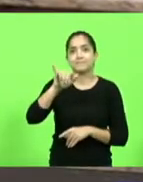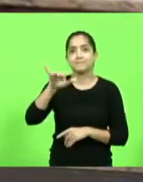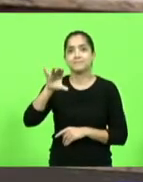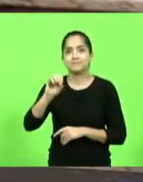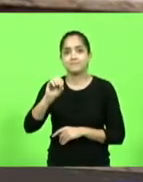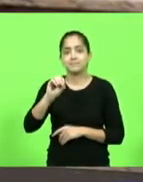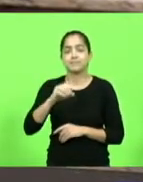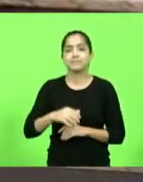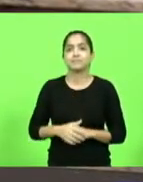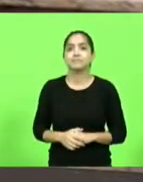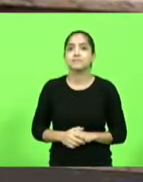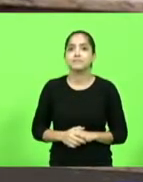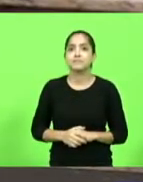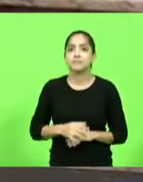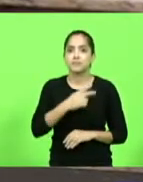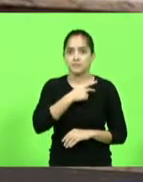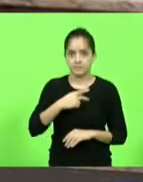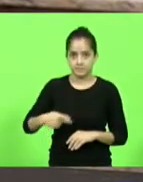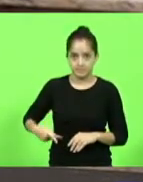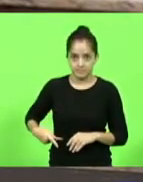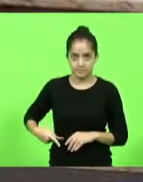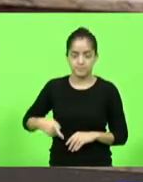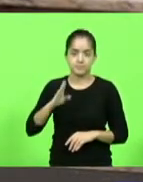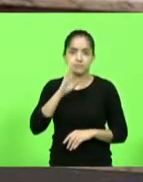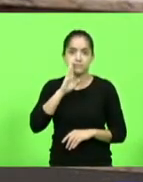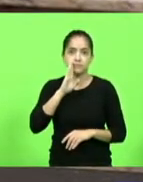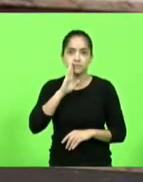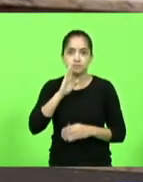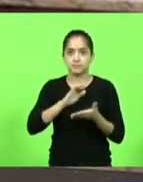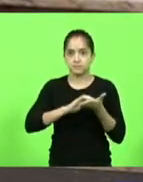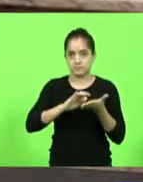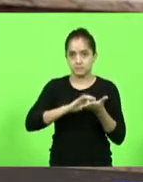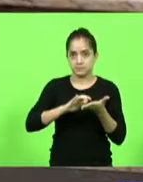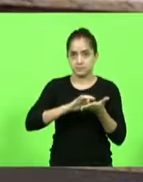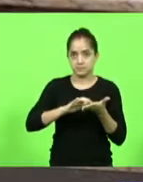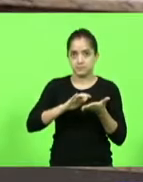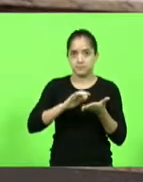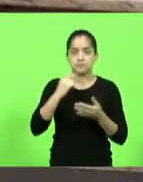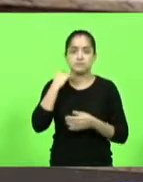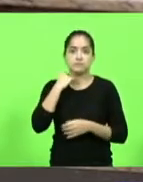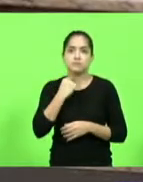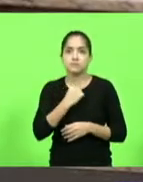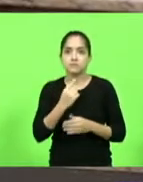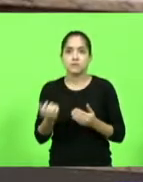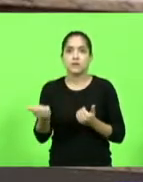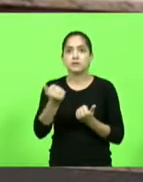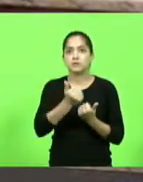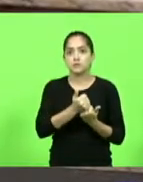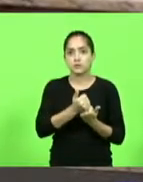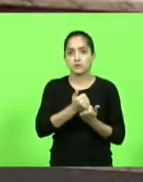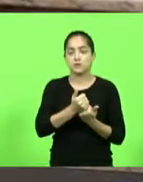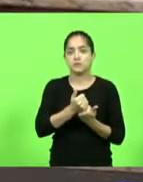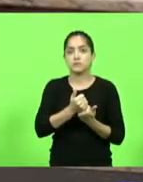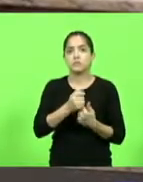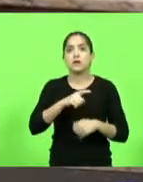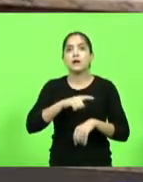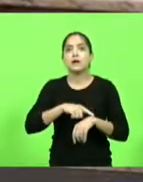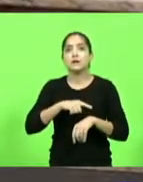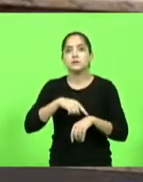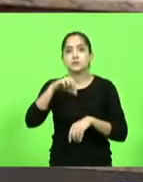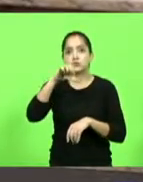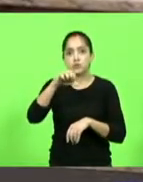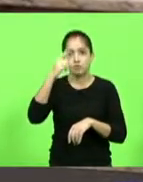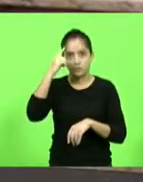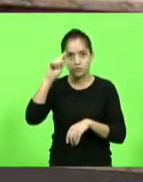2021. Na presidência, o deputado Nilson Berlanda, na secretaria, o deputado Silvio Drevic Adoc. Às 9 horas do